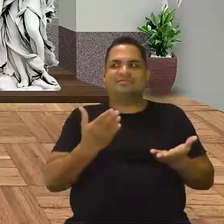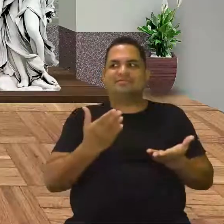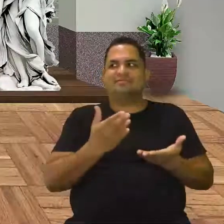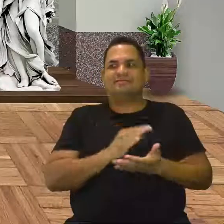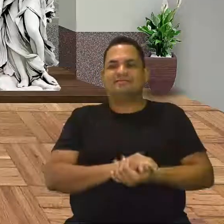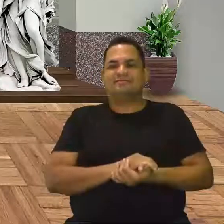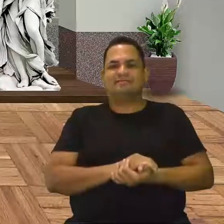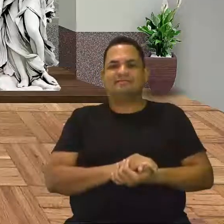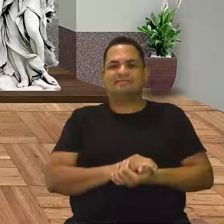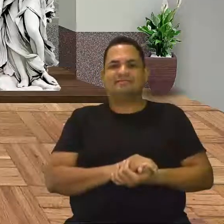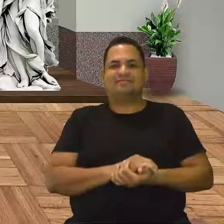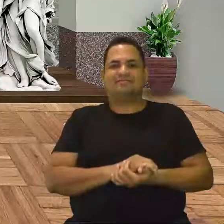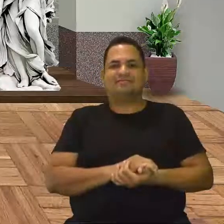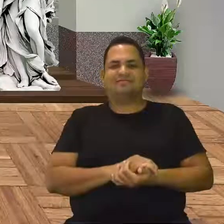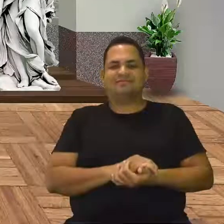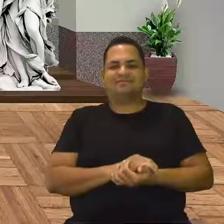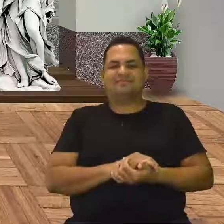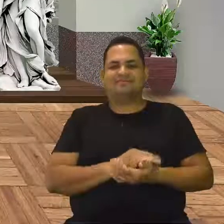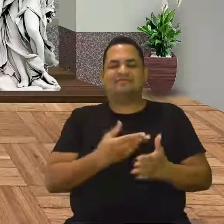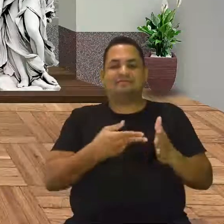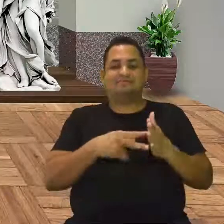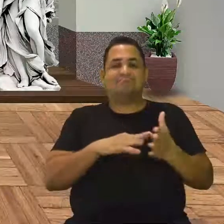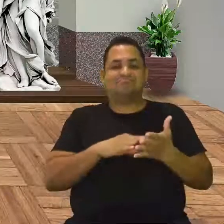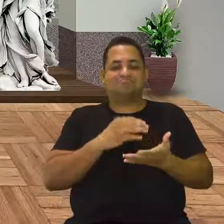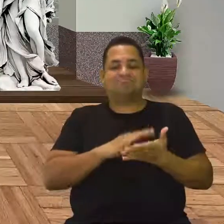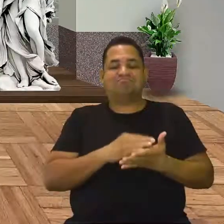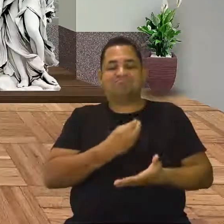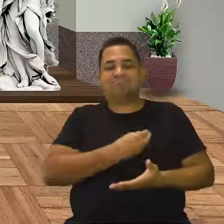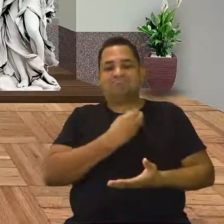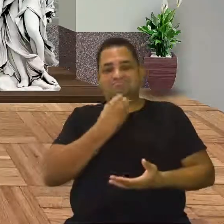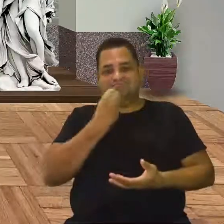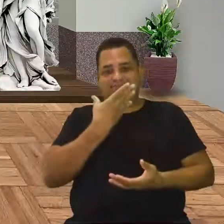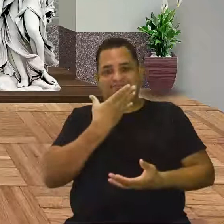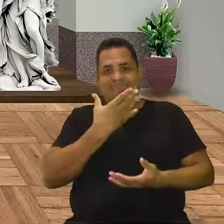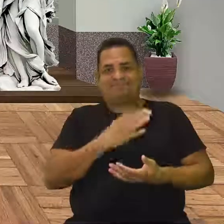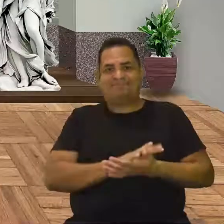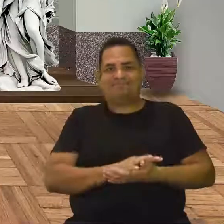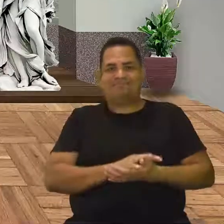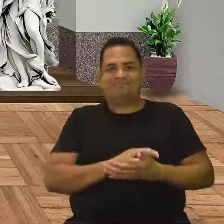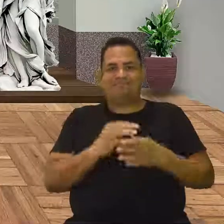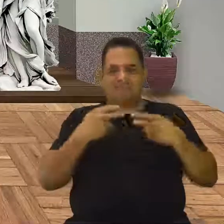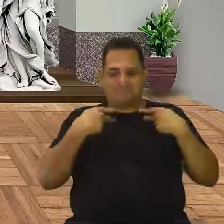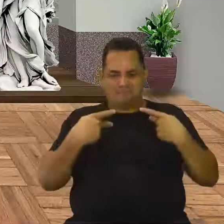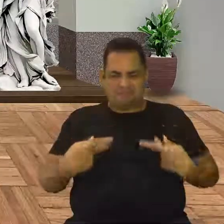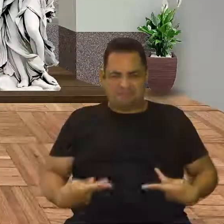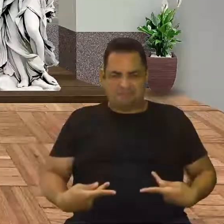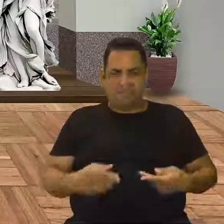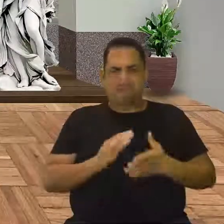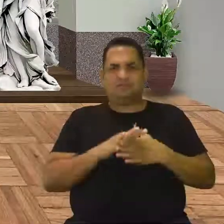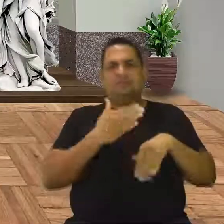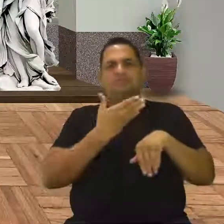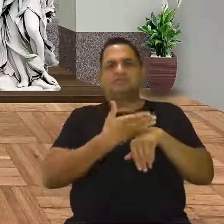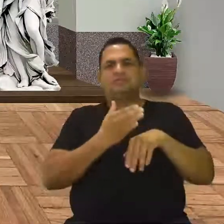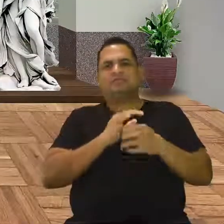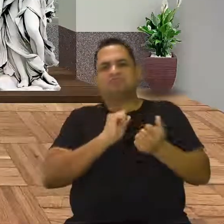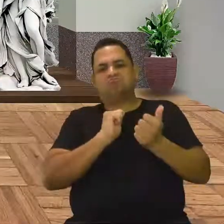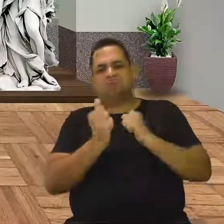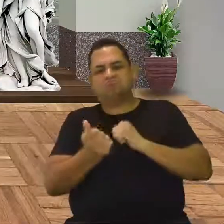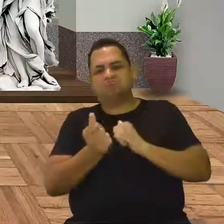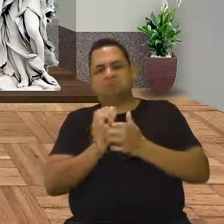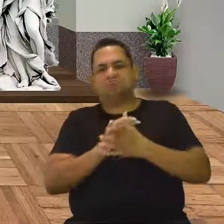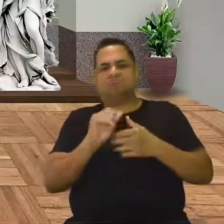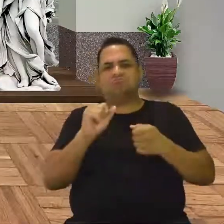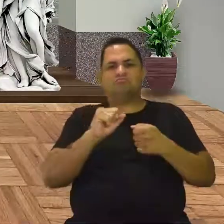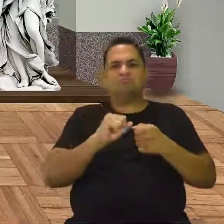Então, isso é sinônimo de viver bem. Mas viver bem fisicamente, eu praticar um esporte,